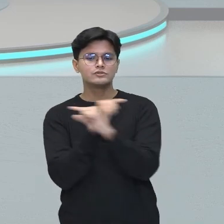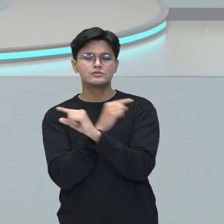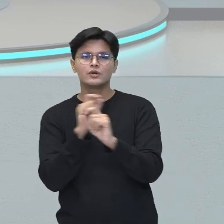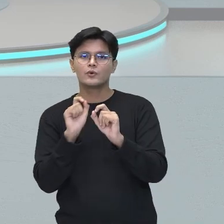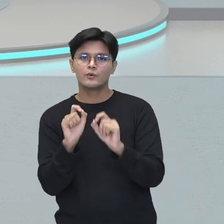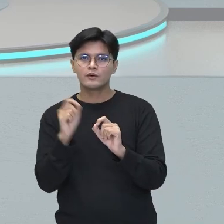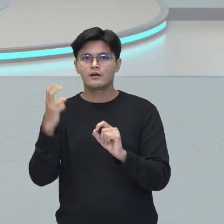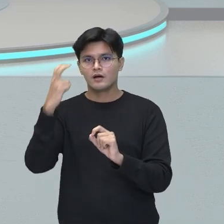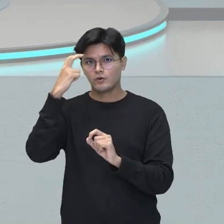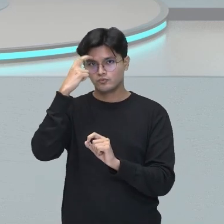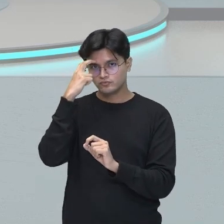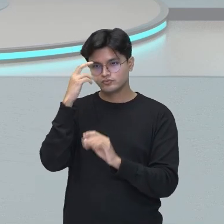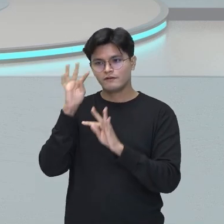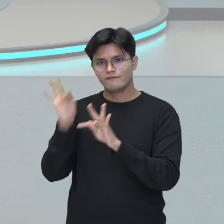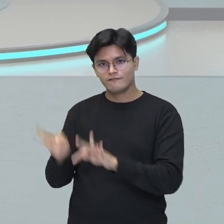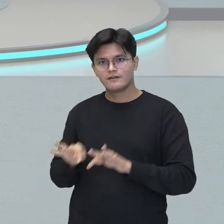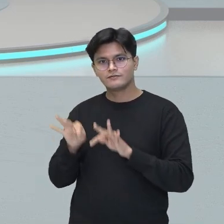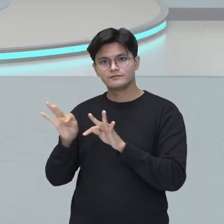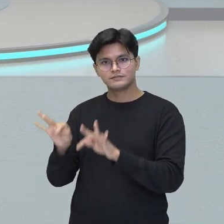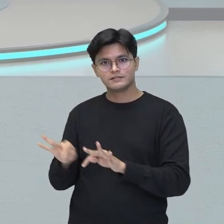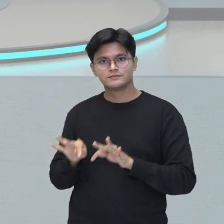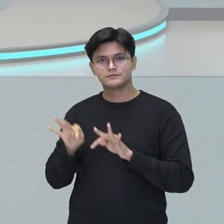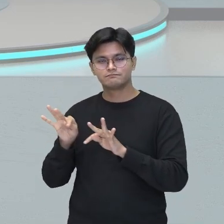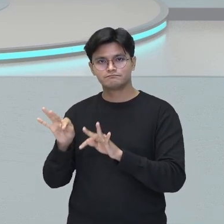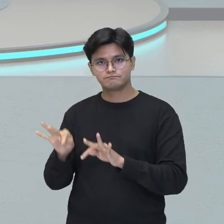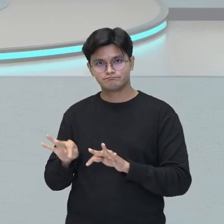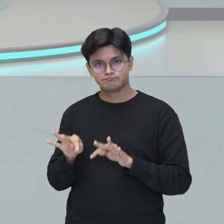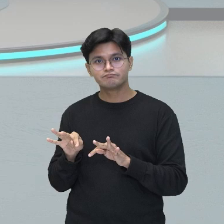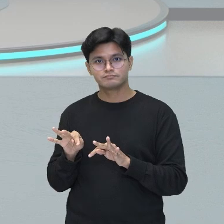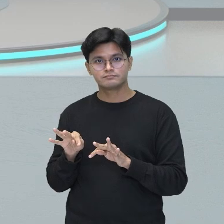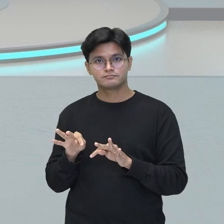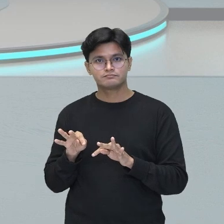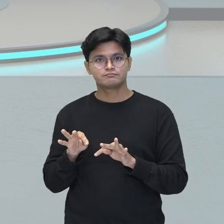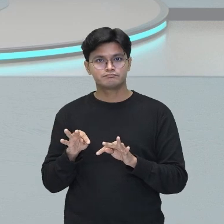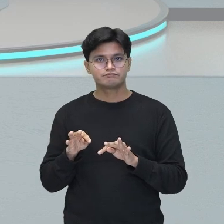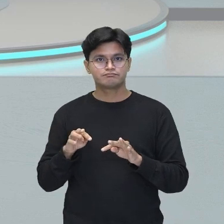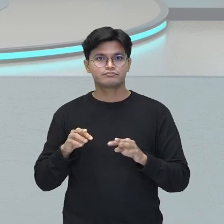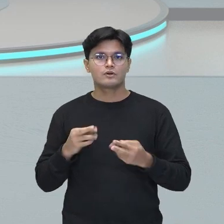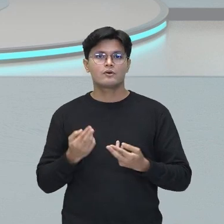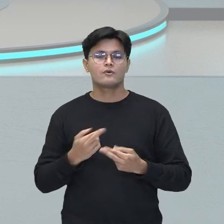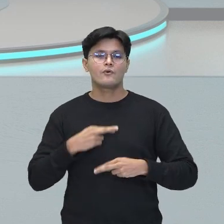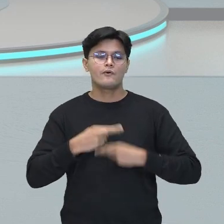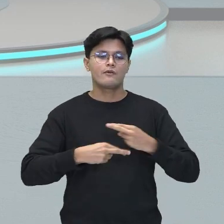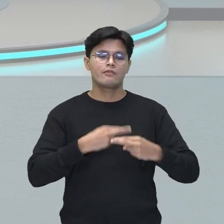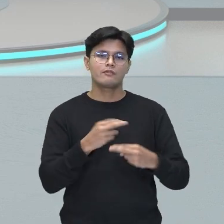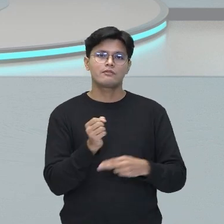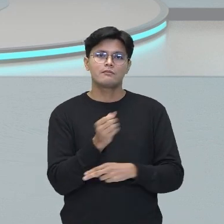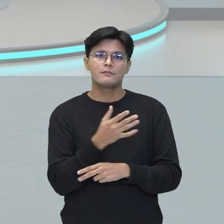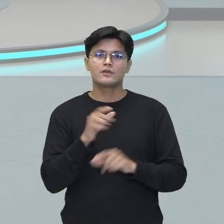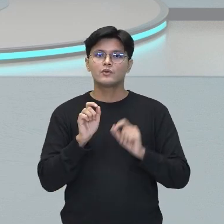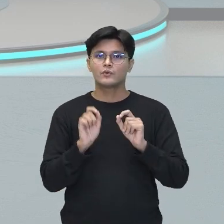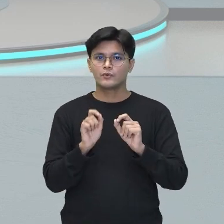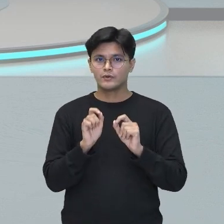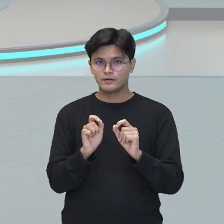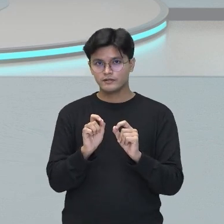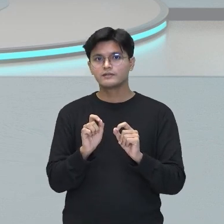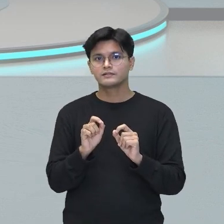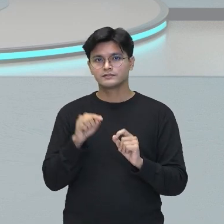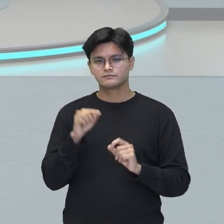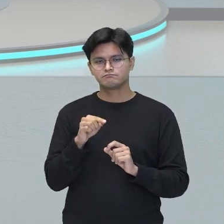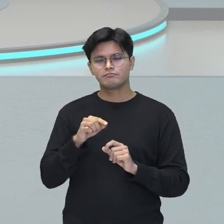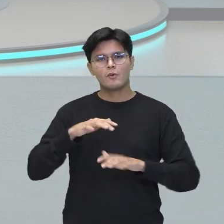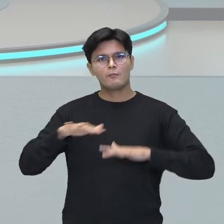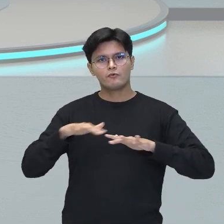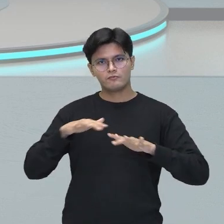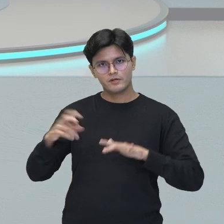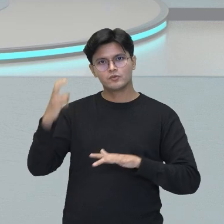cultura feudal o renascimento foi um movimento cultural que expressou a mentalidade